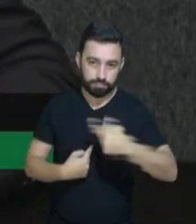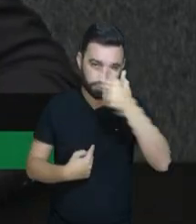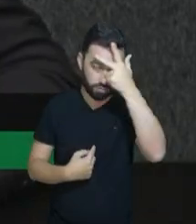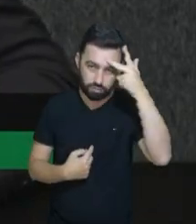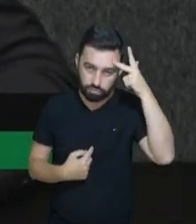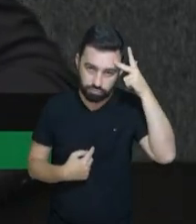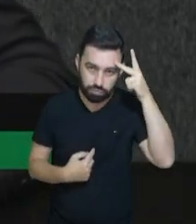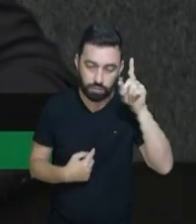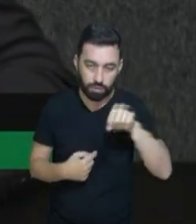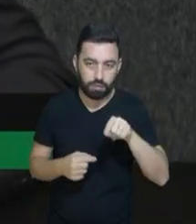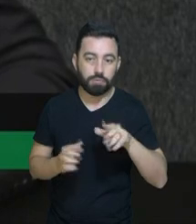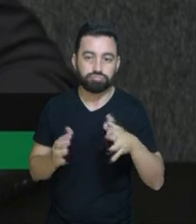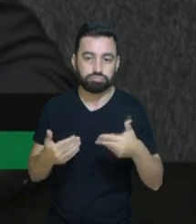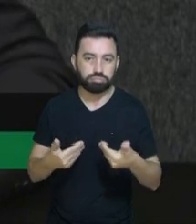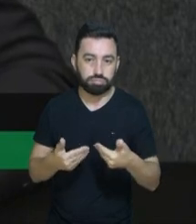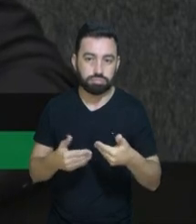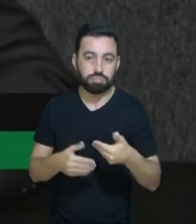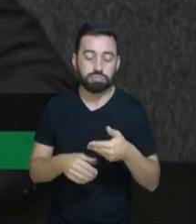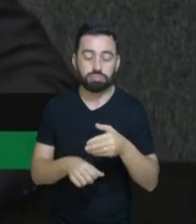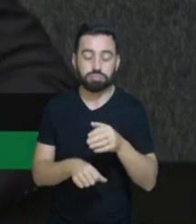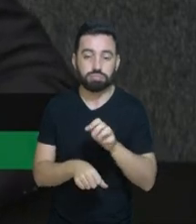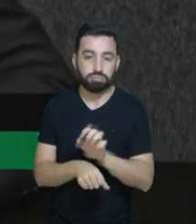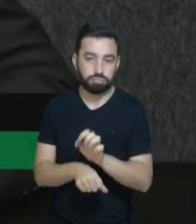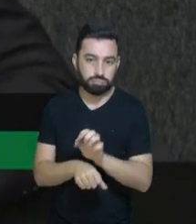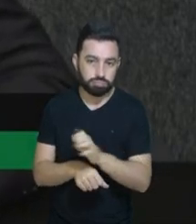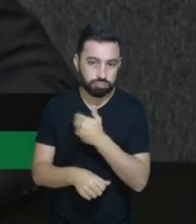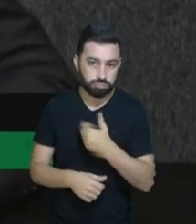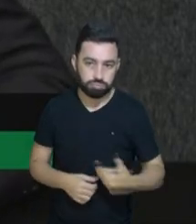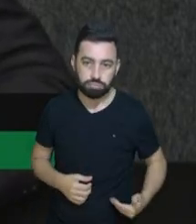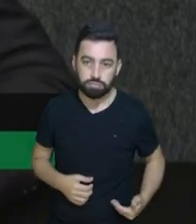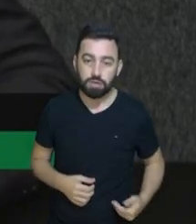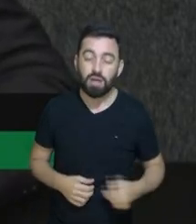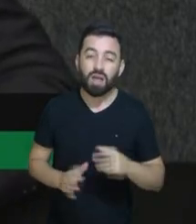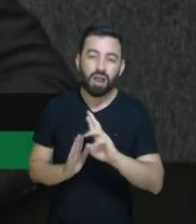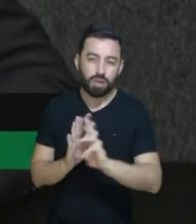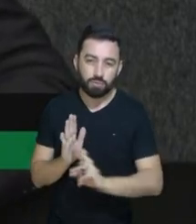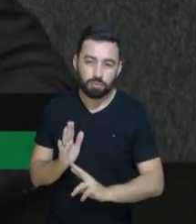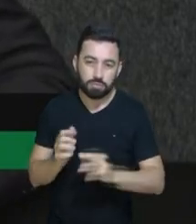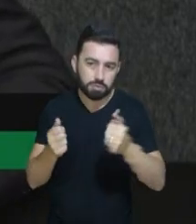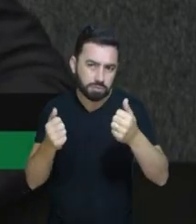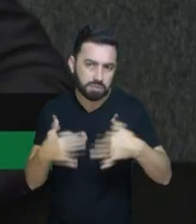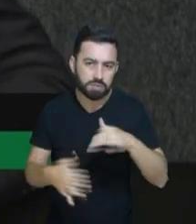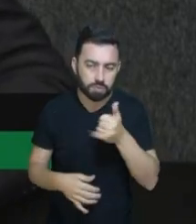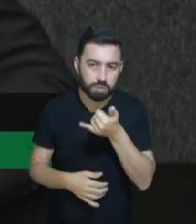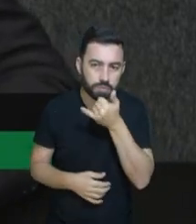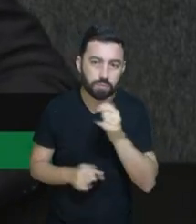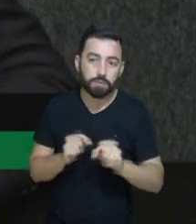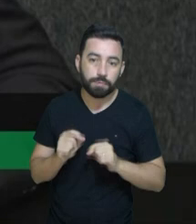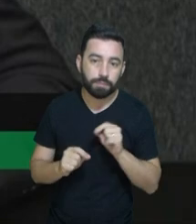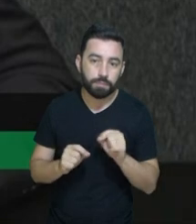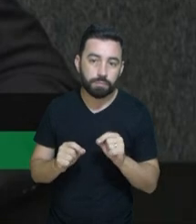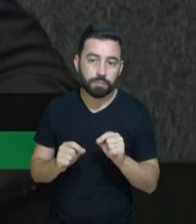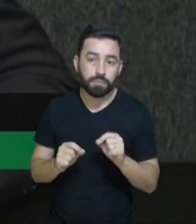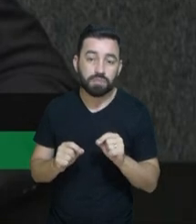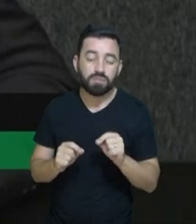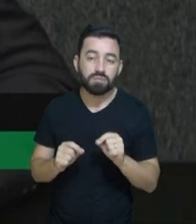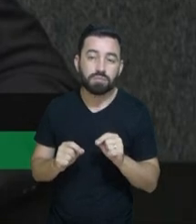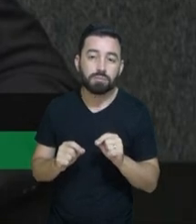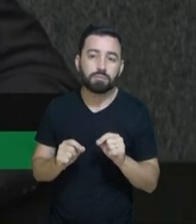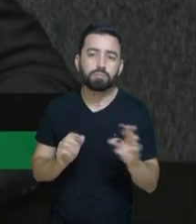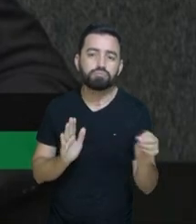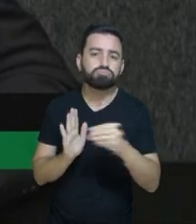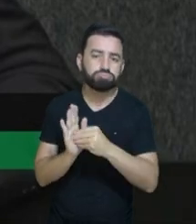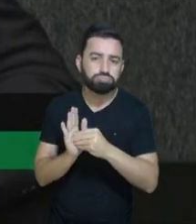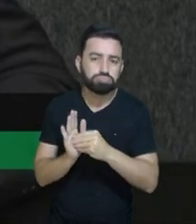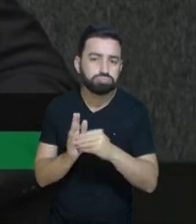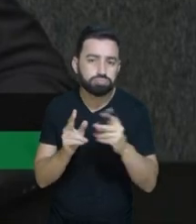estadual de educação vamos ao relatório na justificação acostada eh aos autos eletrônicos o autor